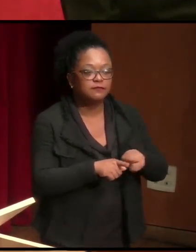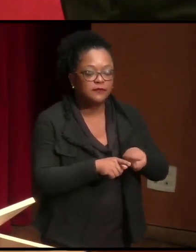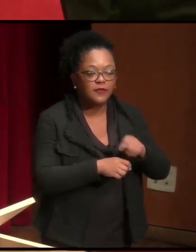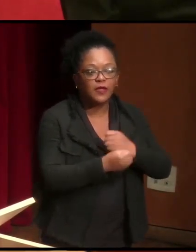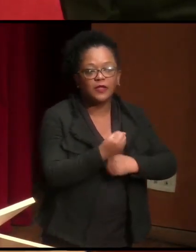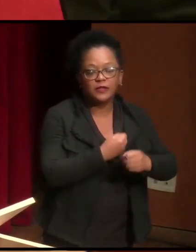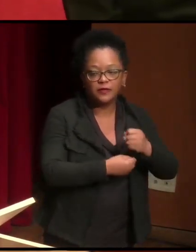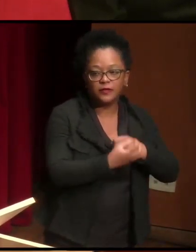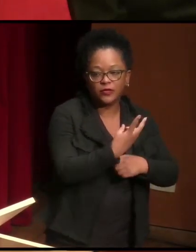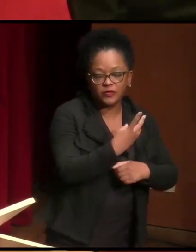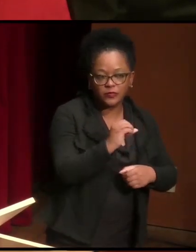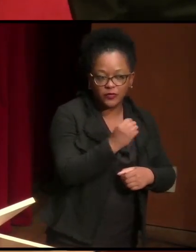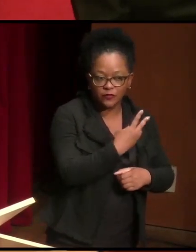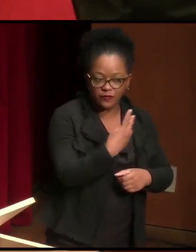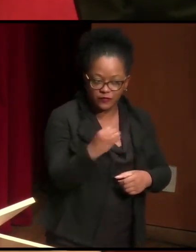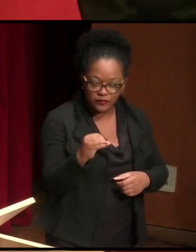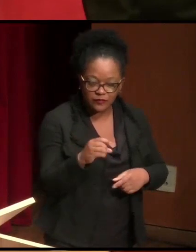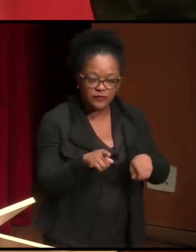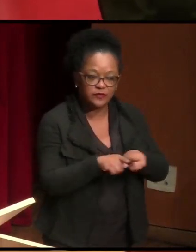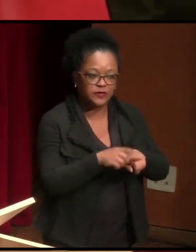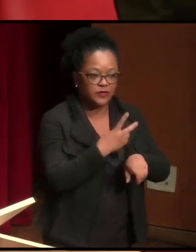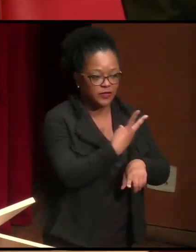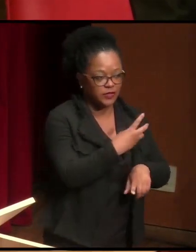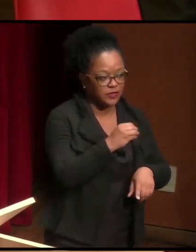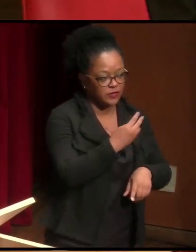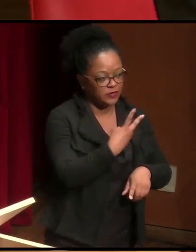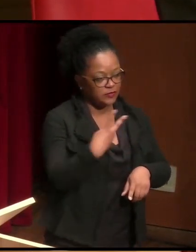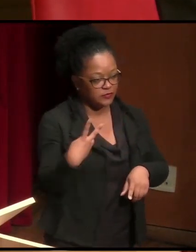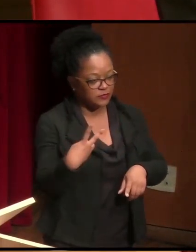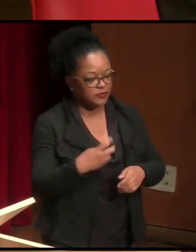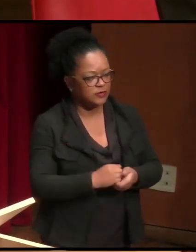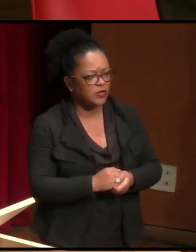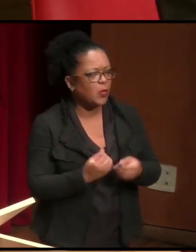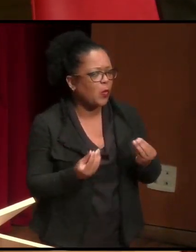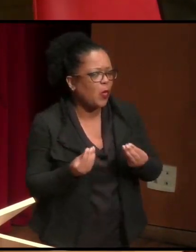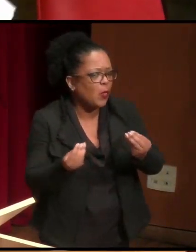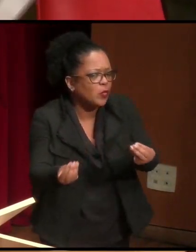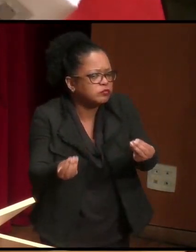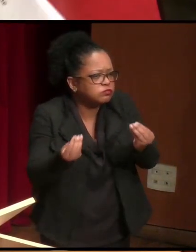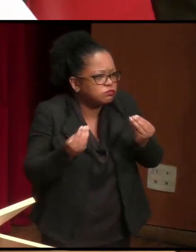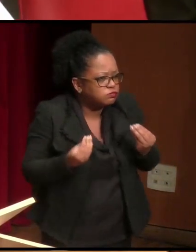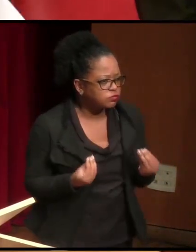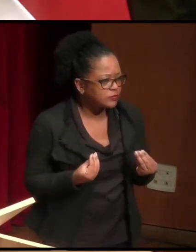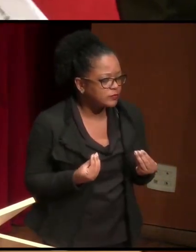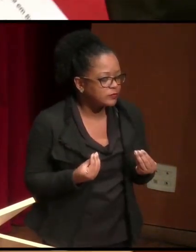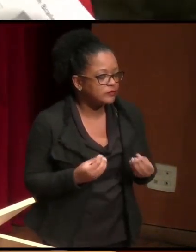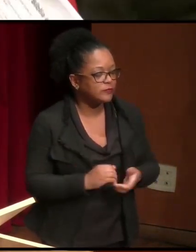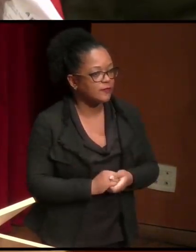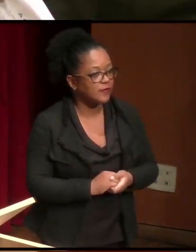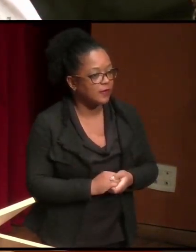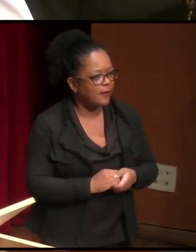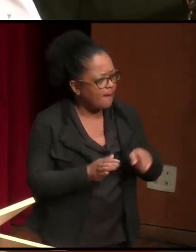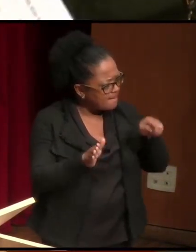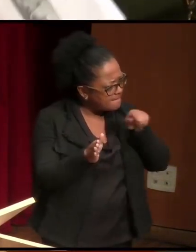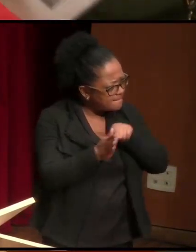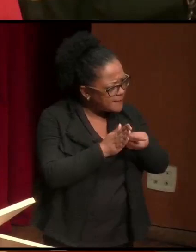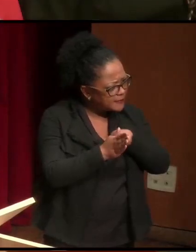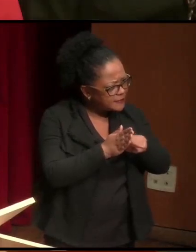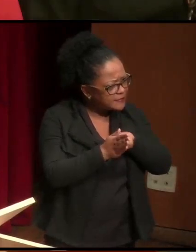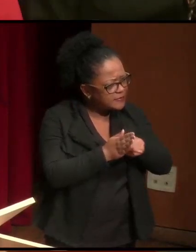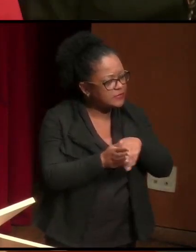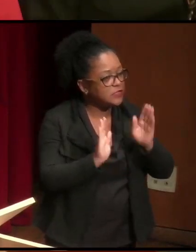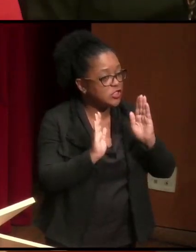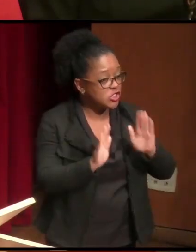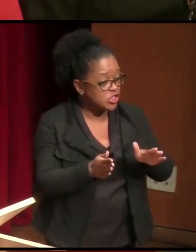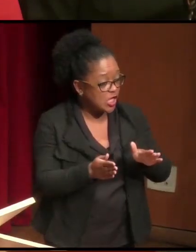2020 e 2022, isso mesmo, nesse período. Como que eu recebo? Vocês já pararam para pesquisar ou já perguntou